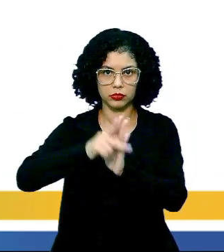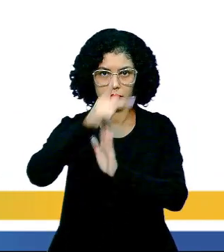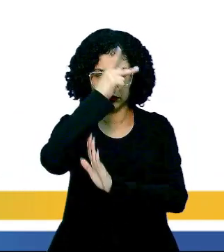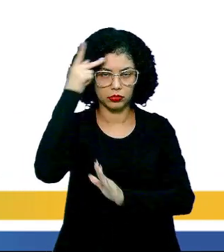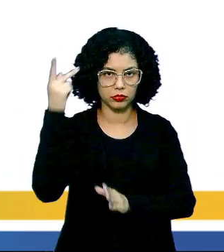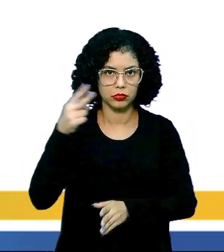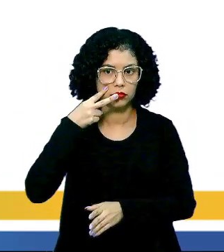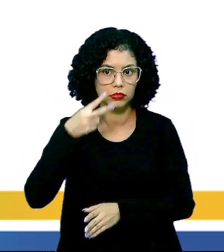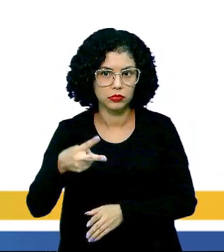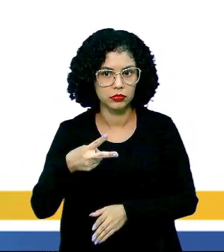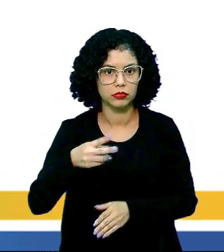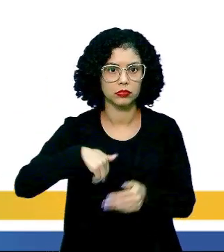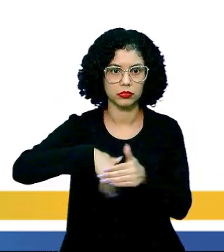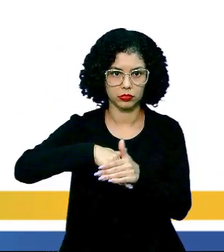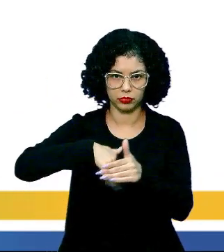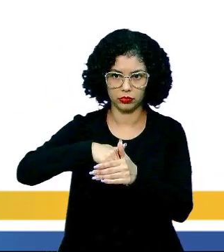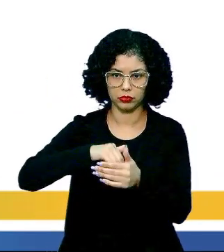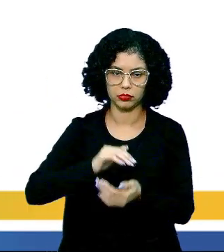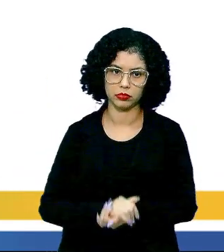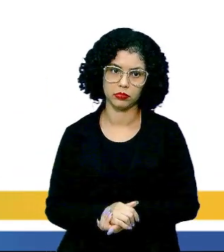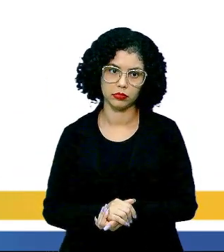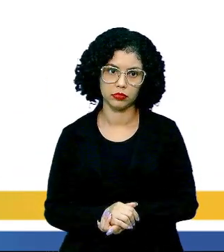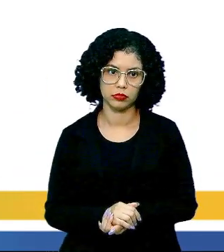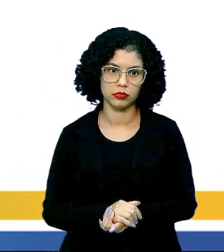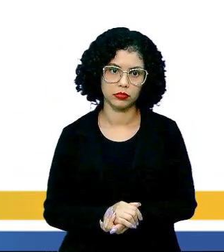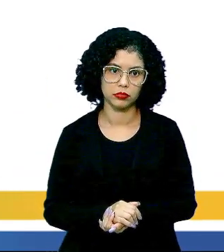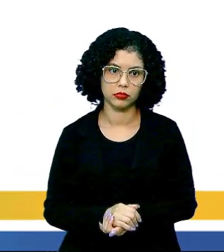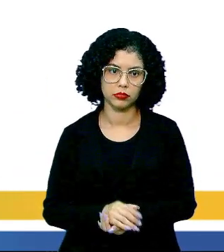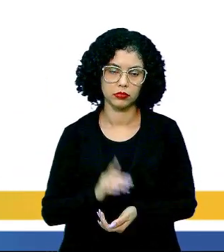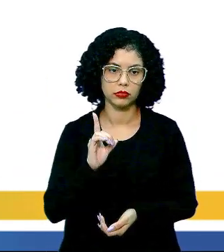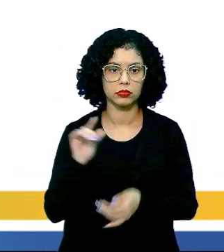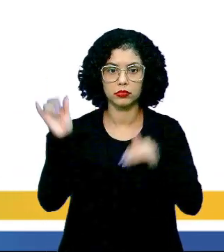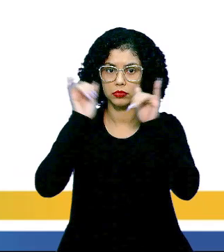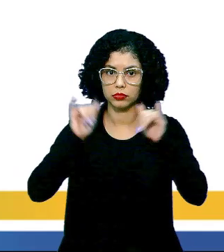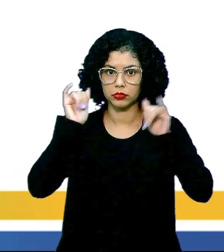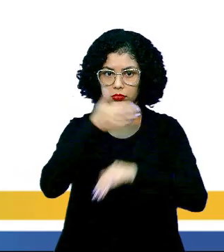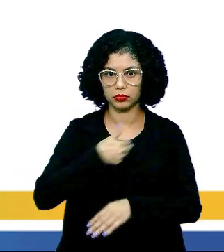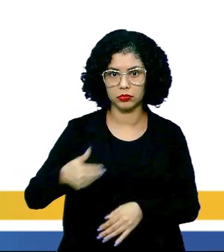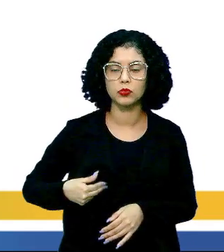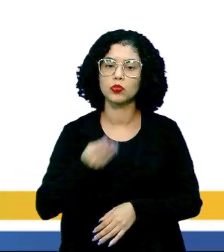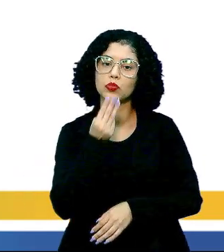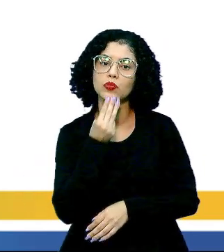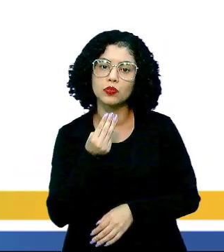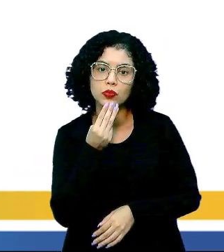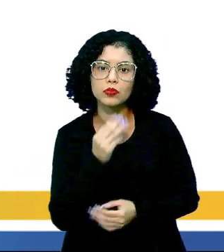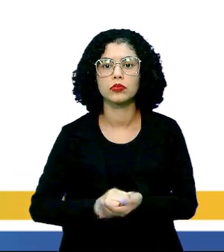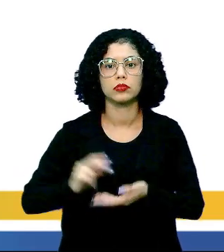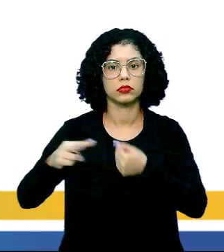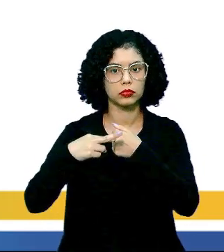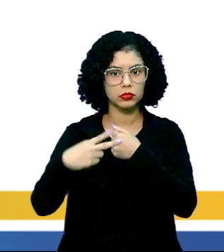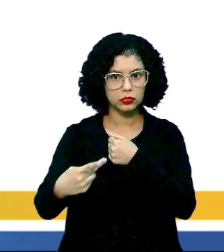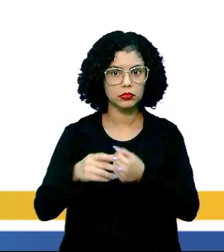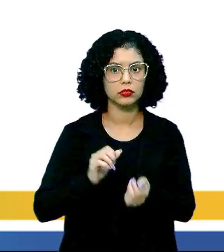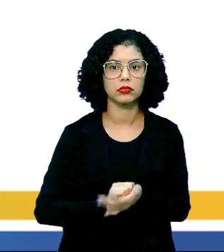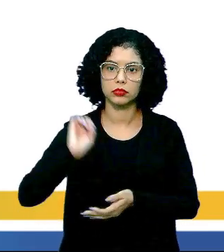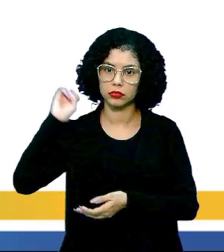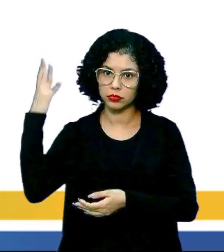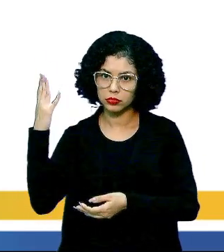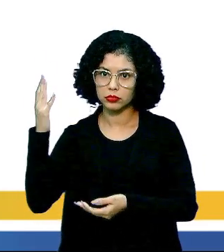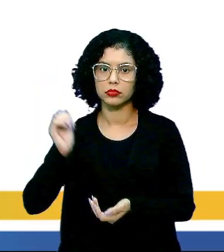regras complementares para as torcidas de futebol. Letra D, informar ao público masculino